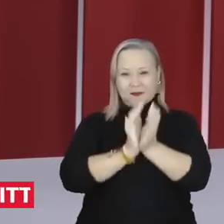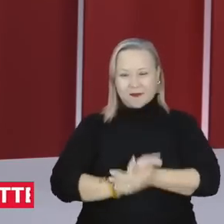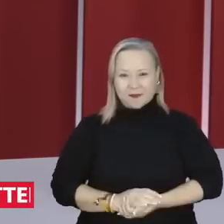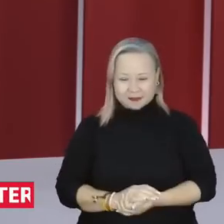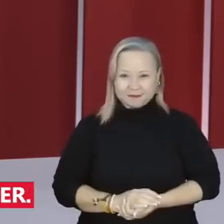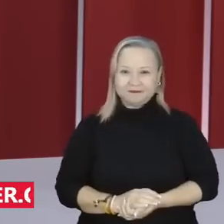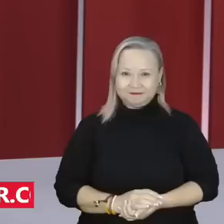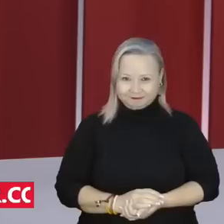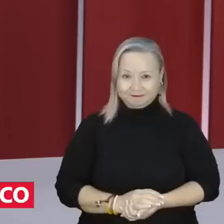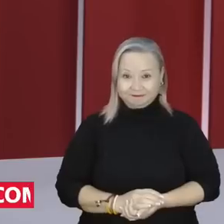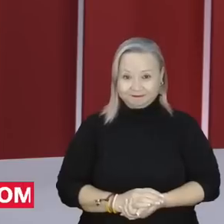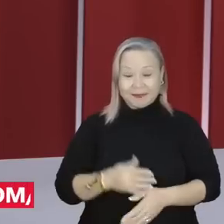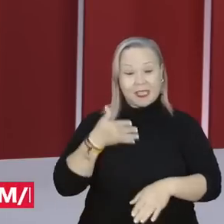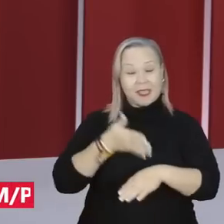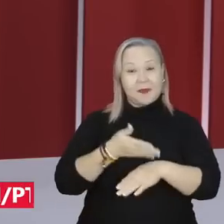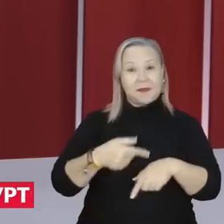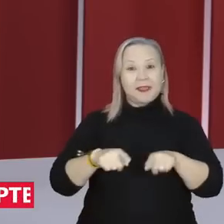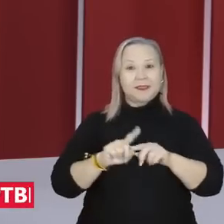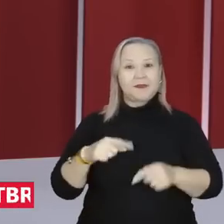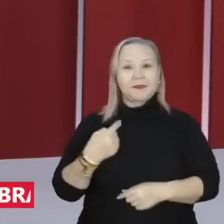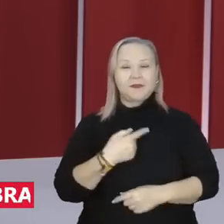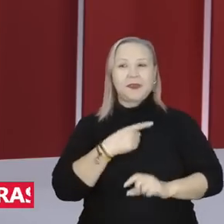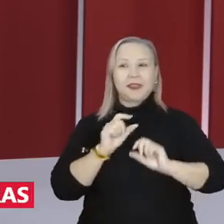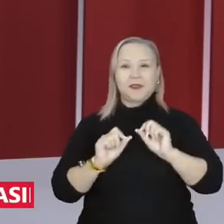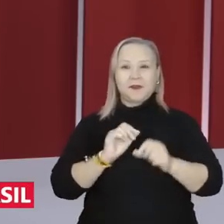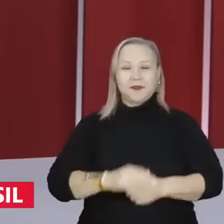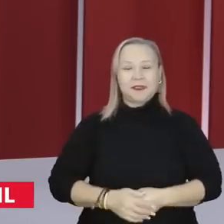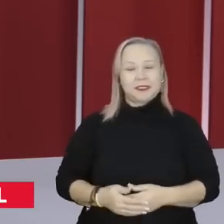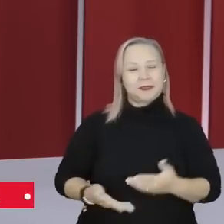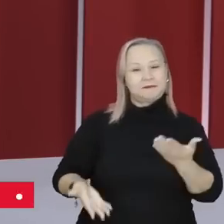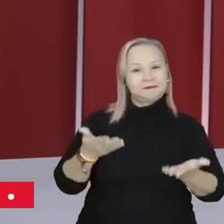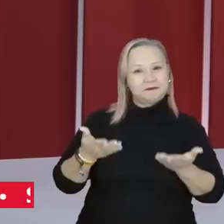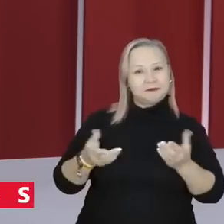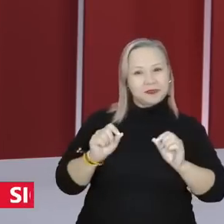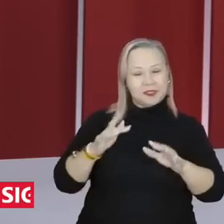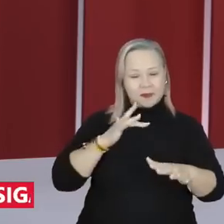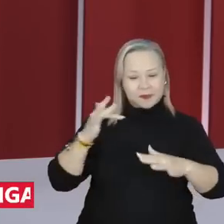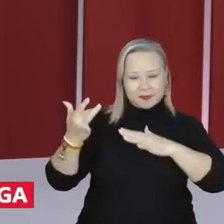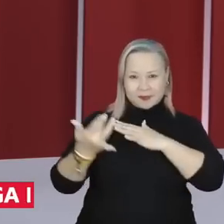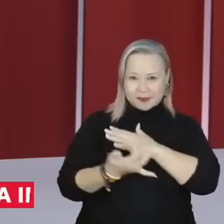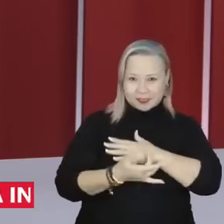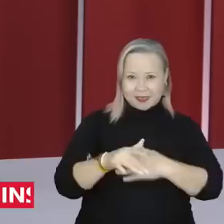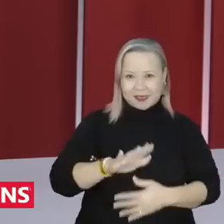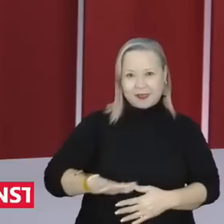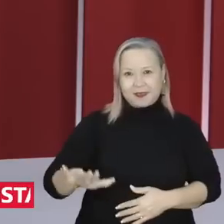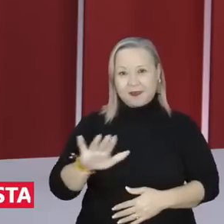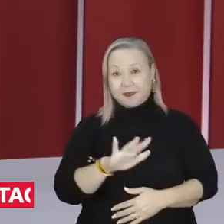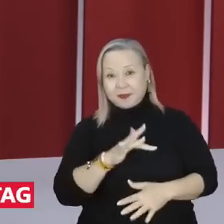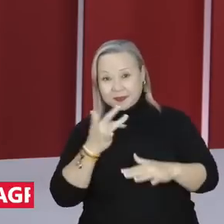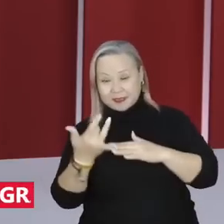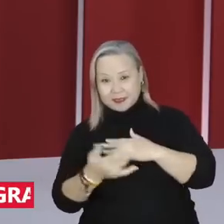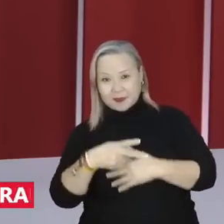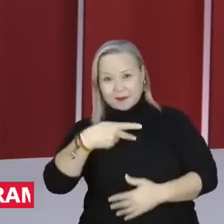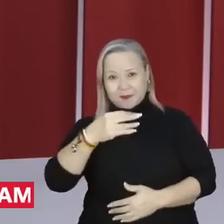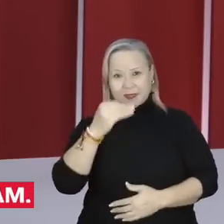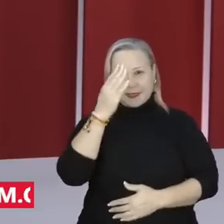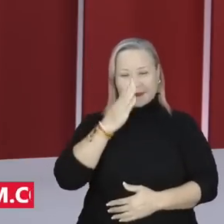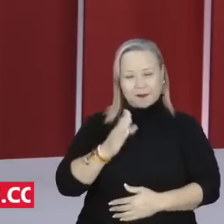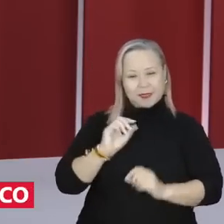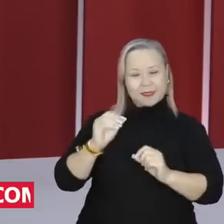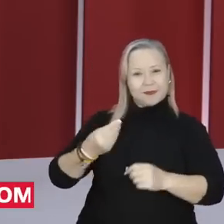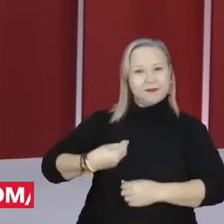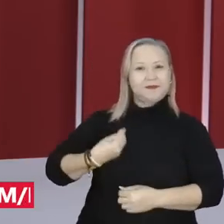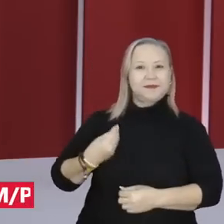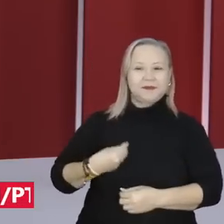povo. Participe também com a gente, continue sintonizado com a gente pelas redes sociais. Em todas elas, o PT Brasil está